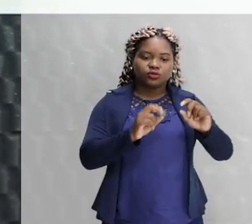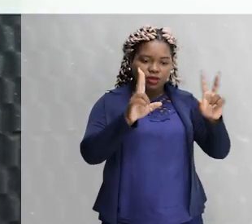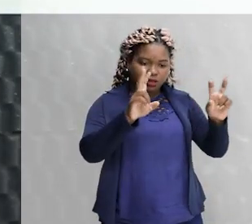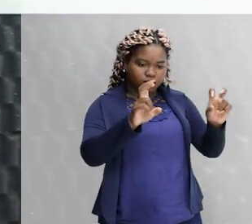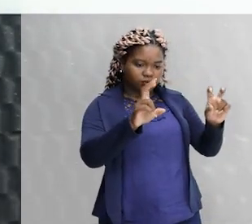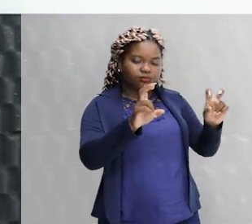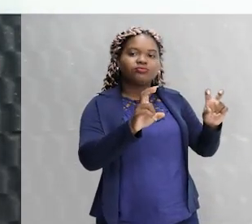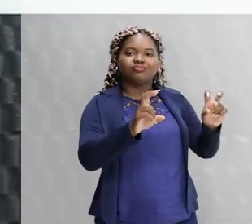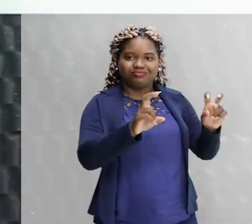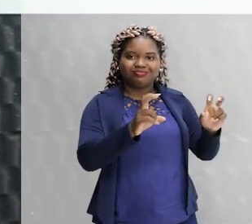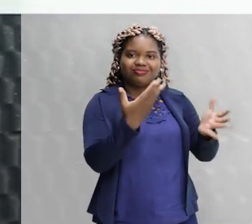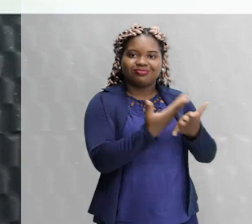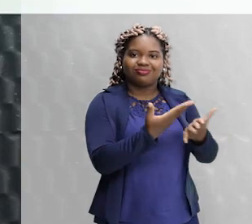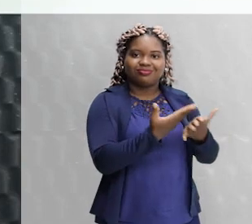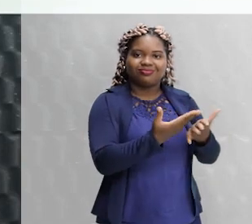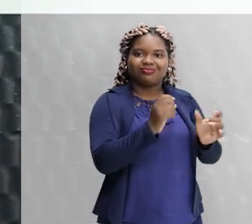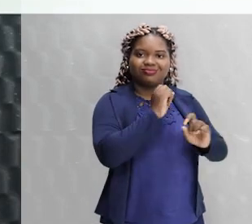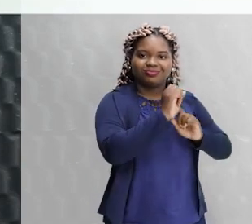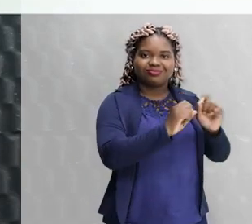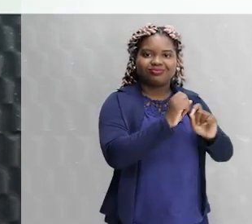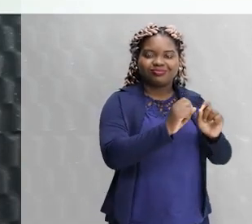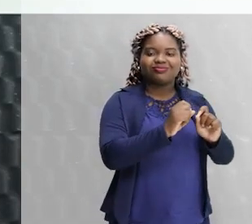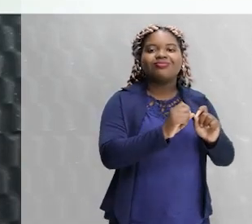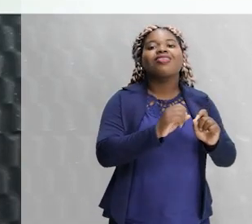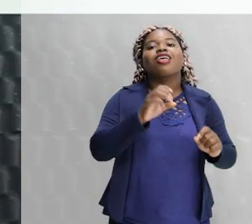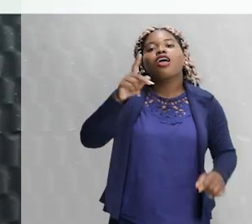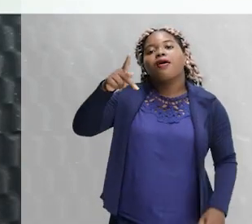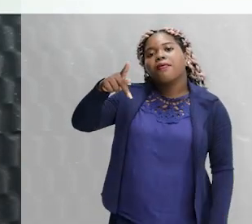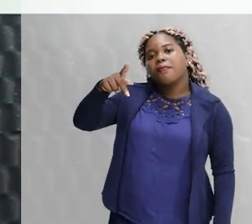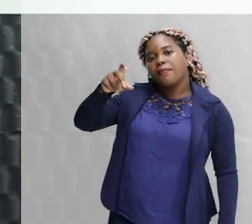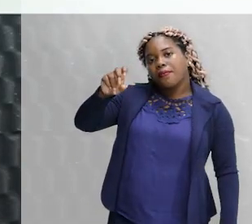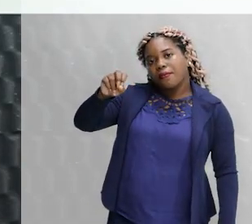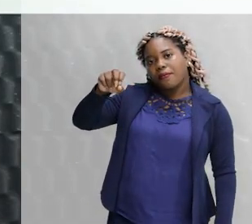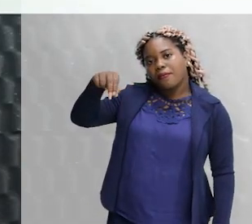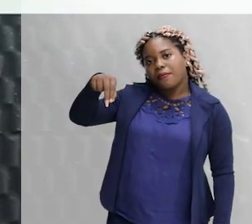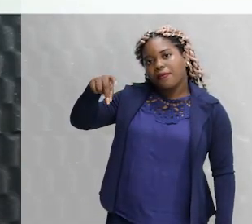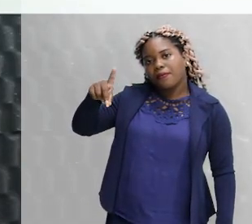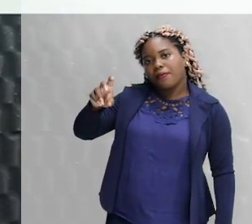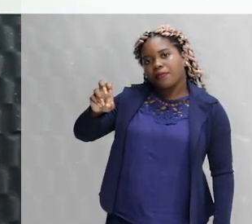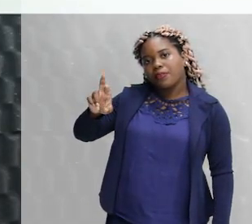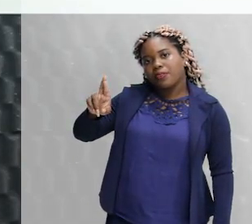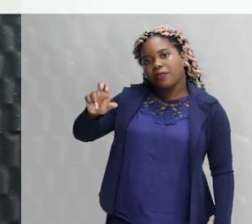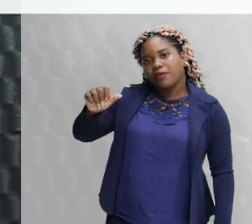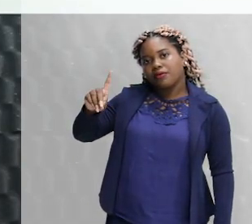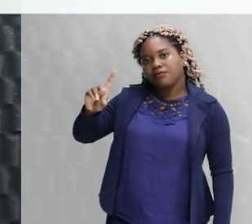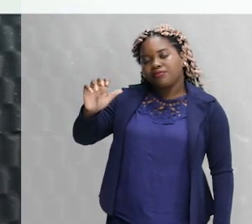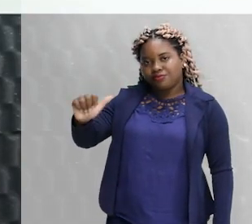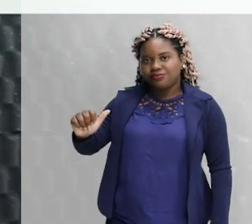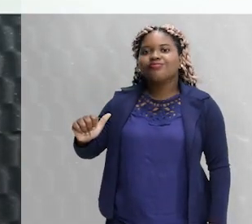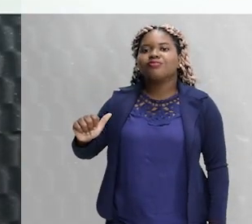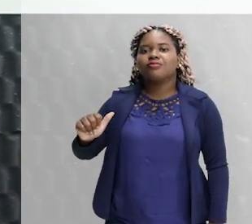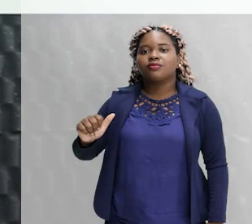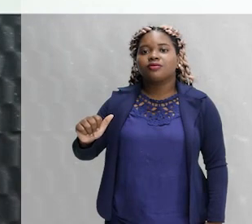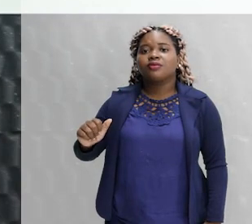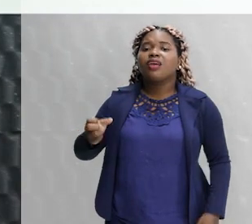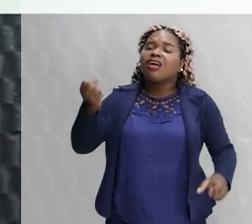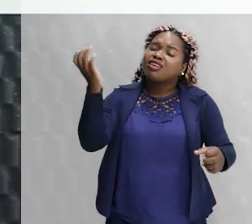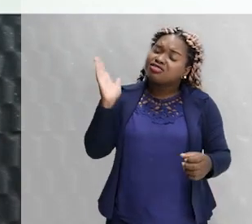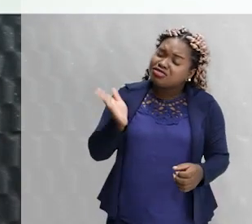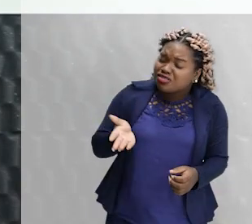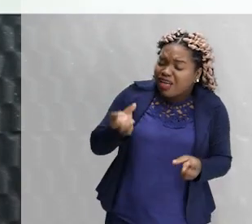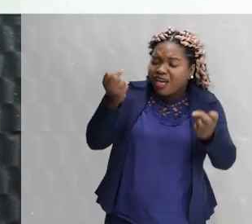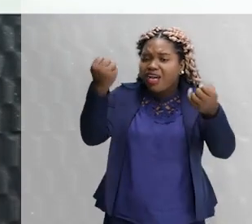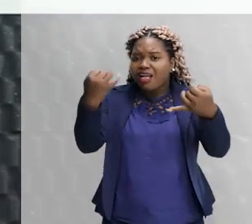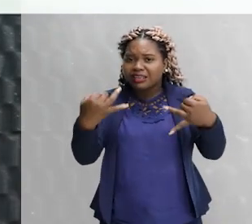especificamente da aula sobre média ponderada, tá? Lembrando que nós já falamos aqui de média